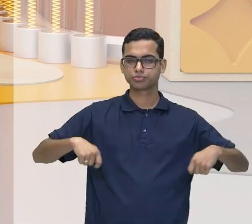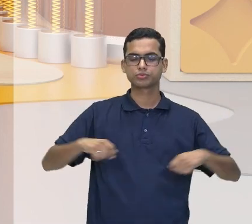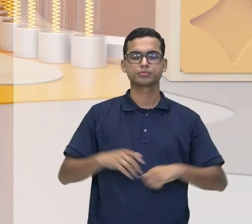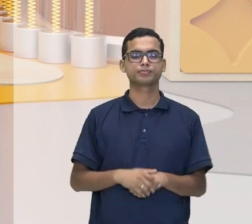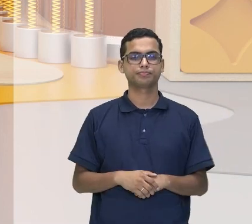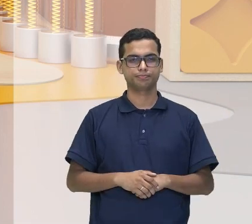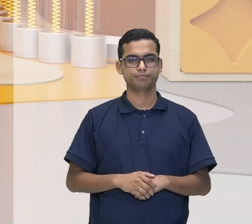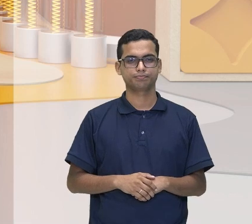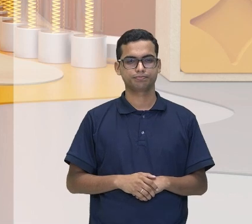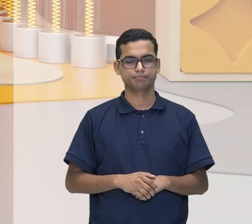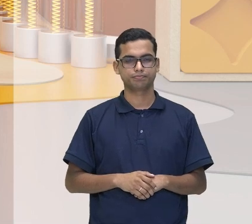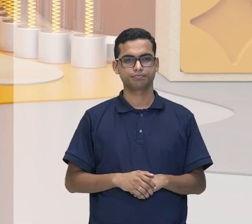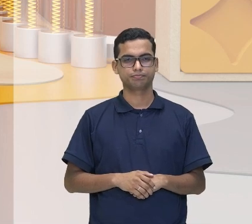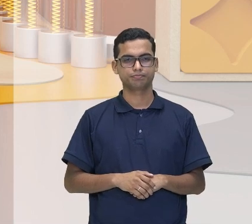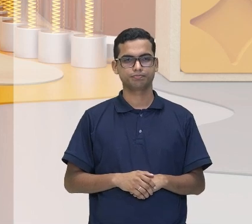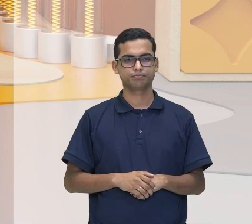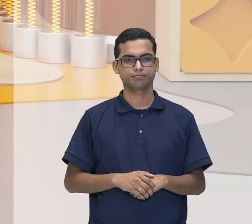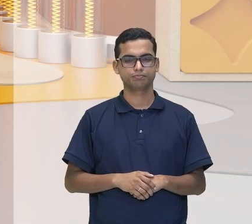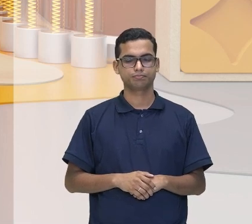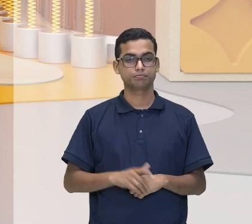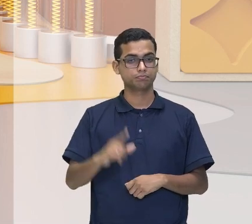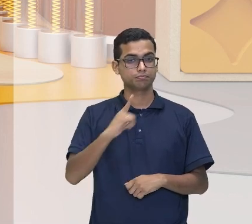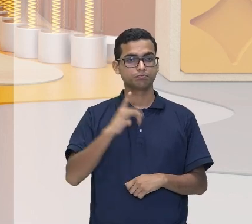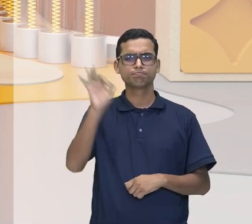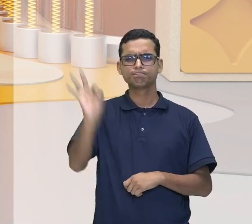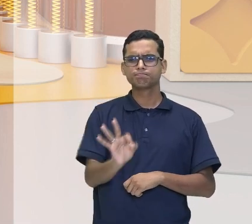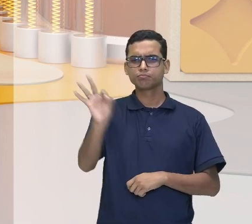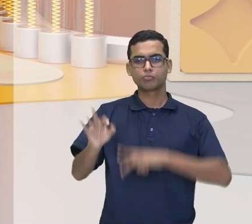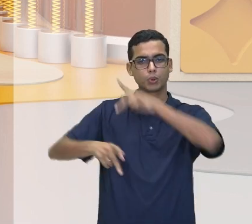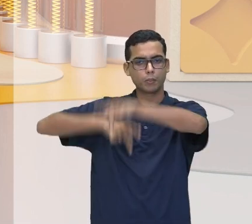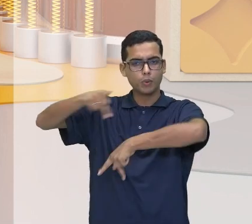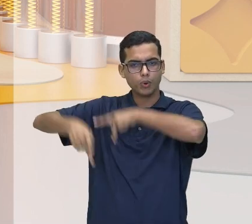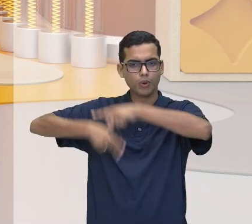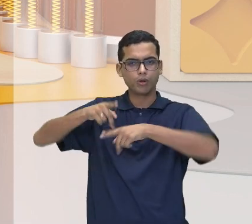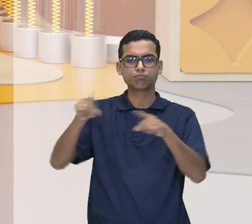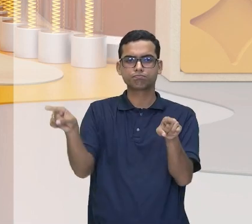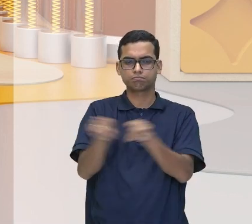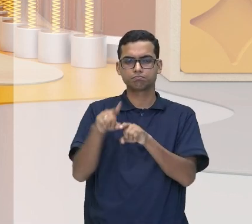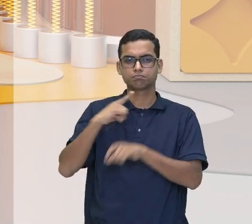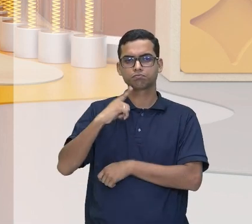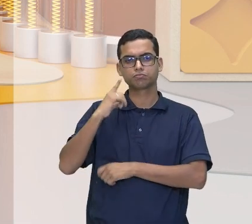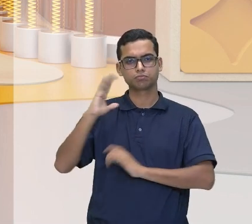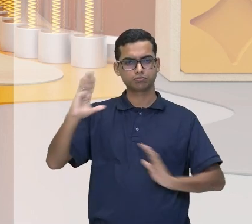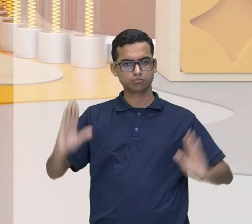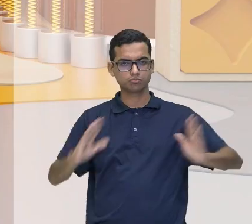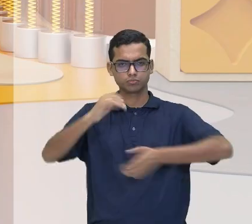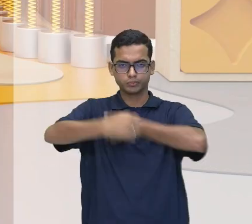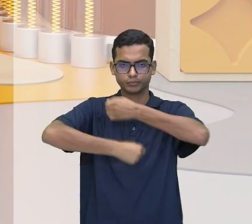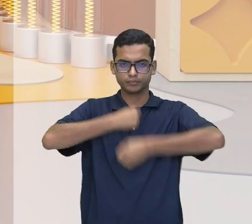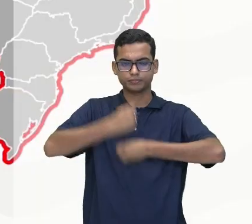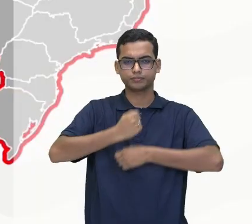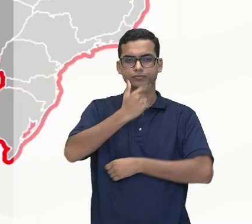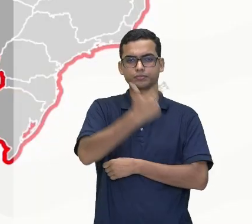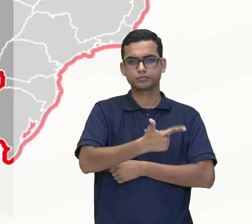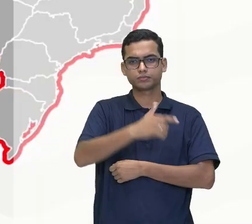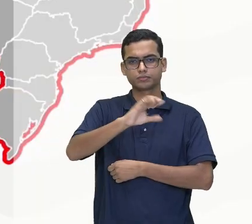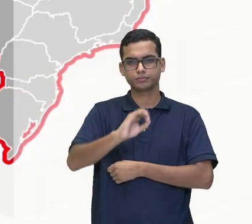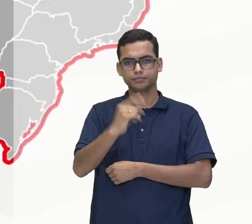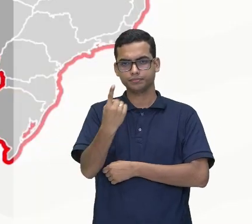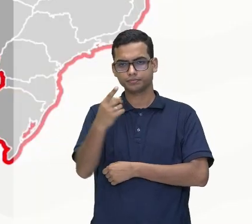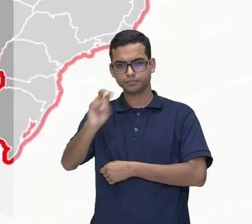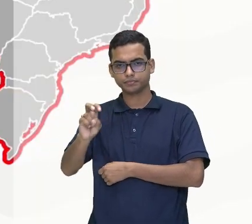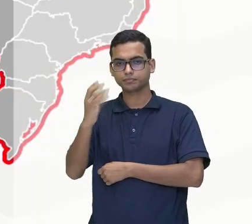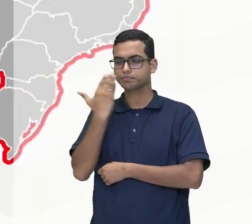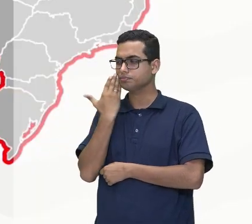olha, a porcentagem da população, né, que a gente acabou de analisar no período de 2015, e aí nós temos a